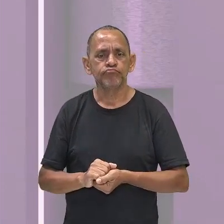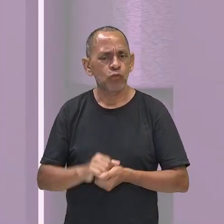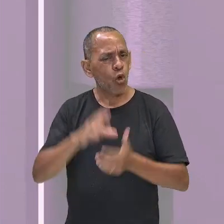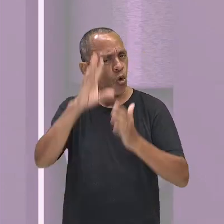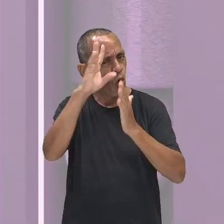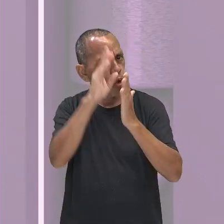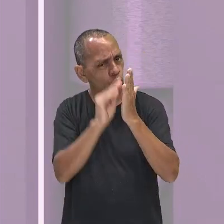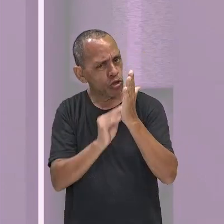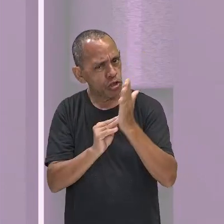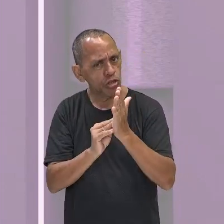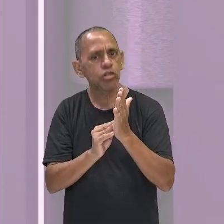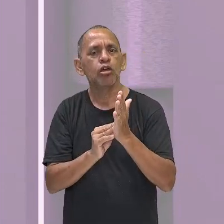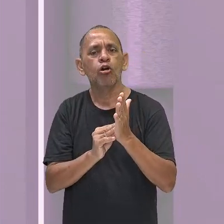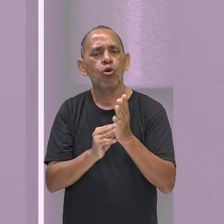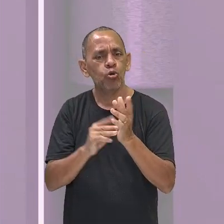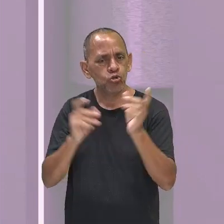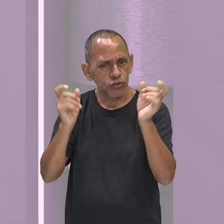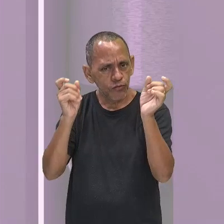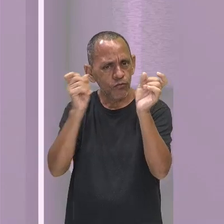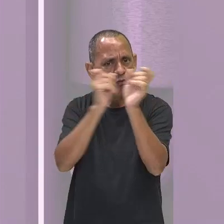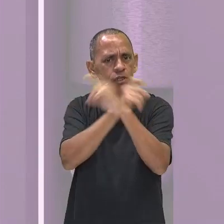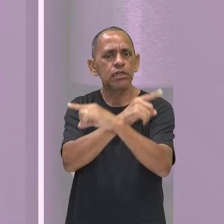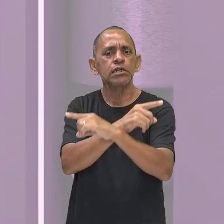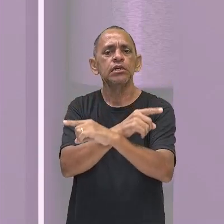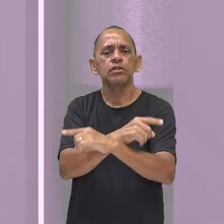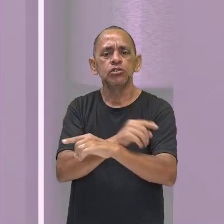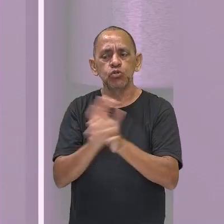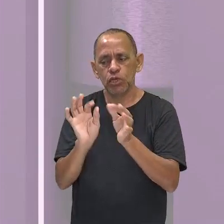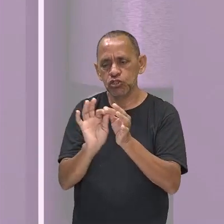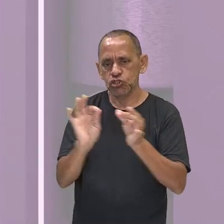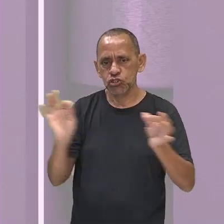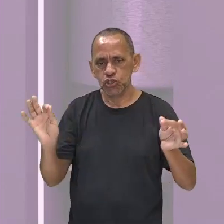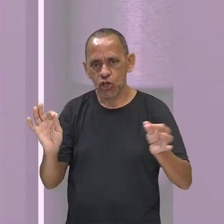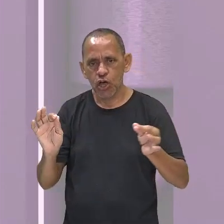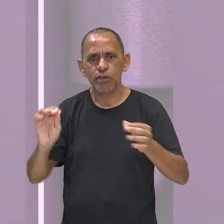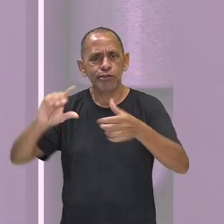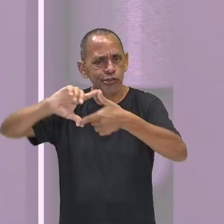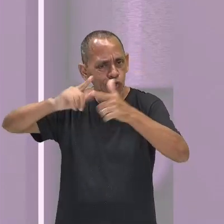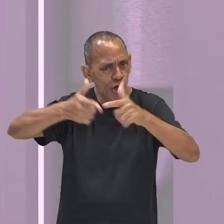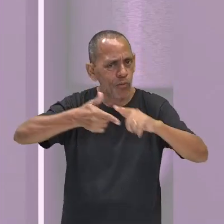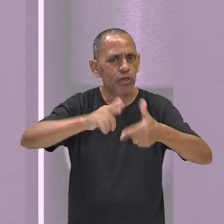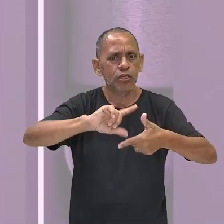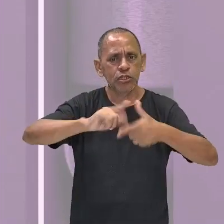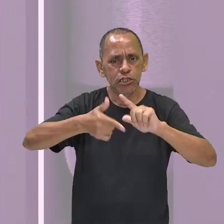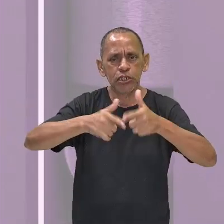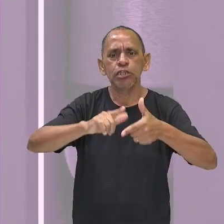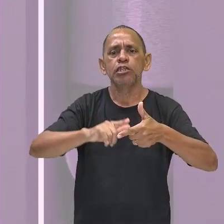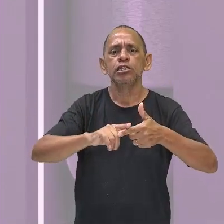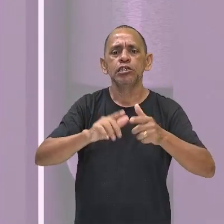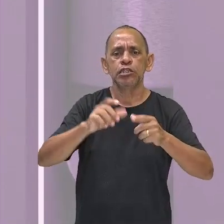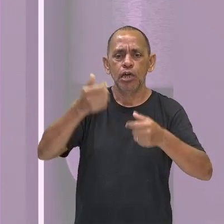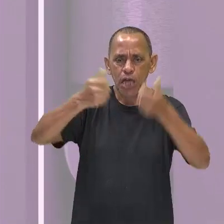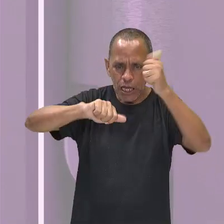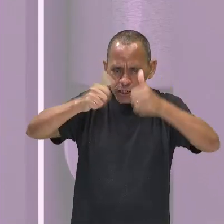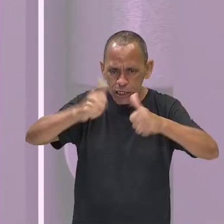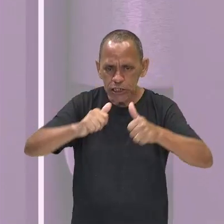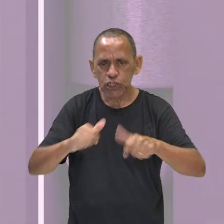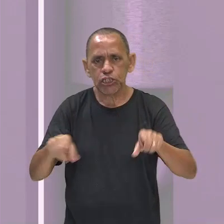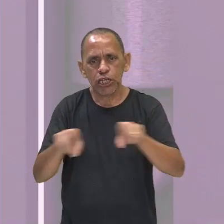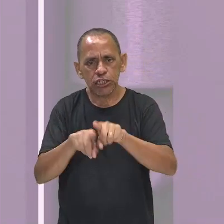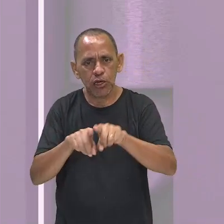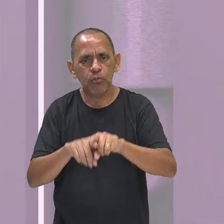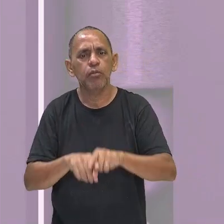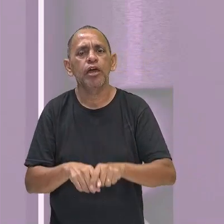que é distância entre dois pontos em geometria analítica, porque se nós não soubéssemos essas definições da classificação do